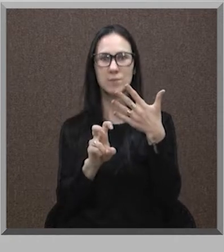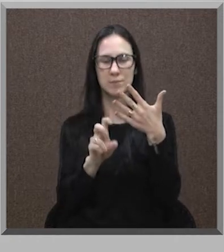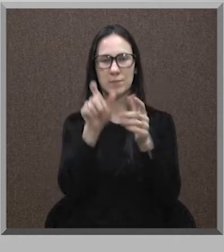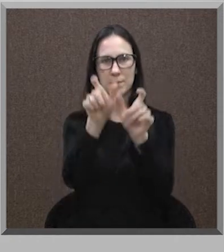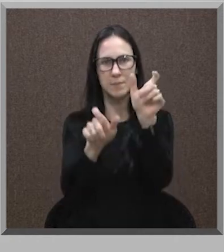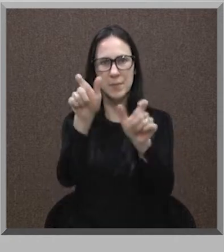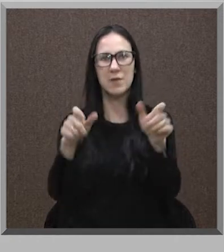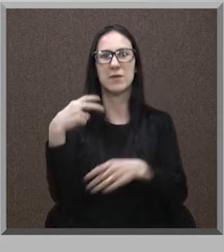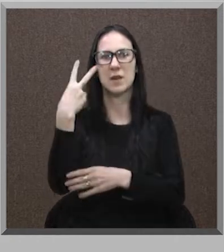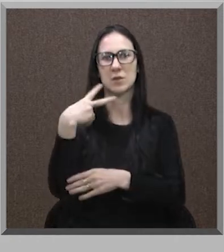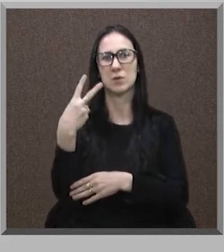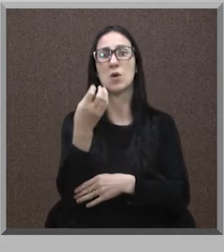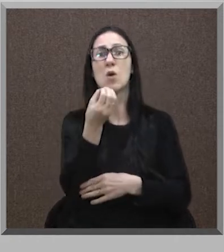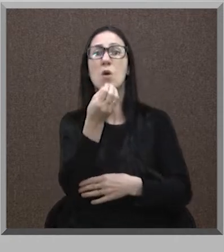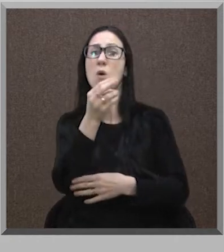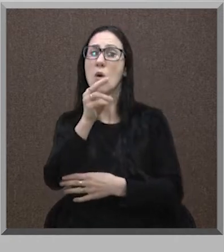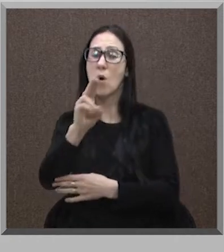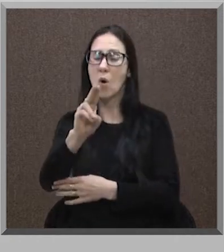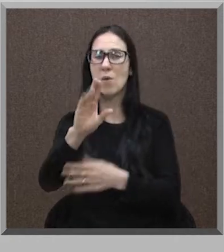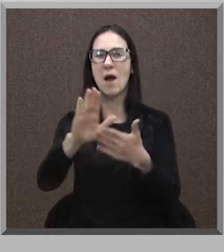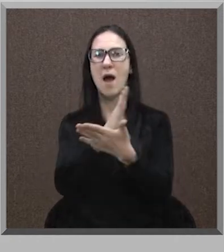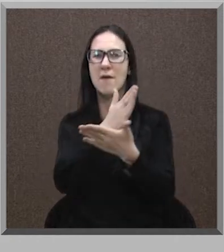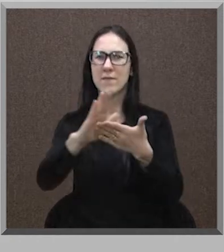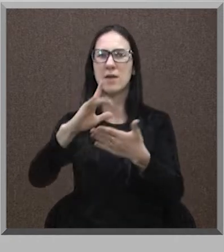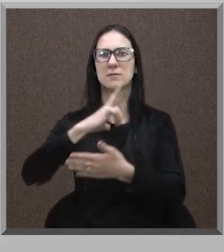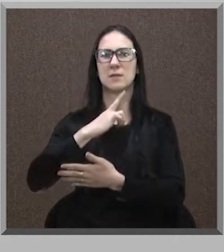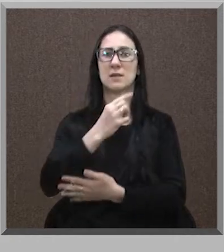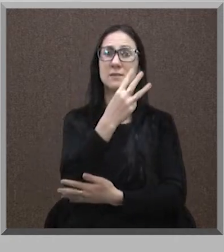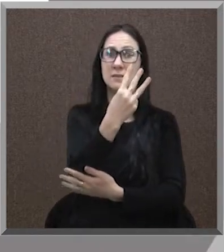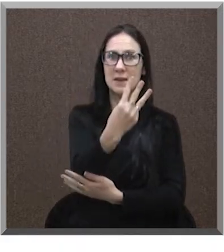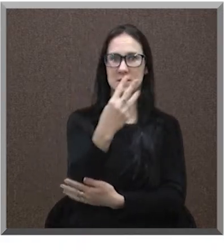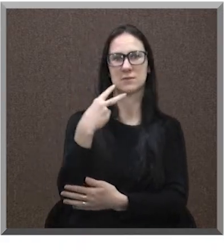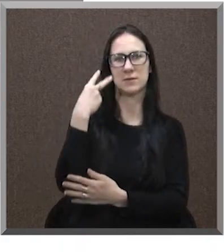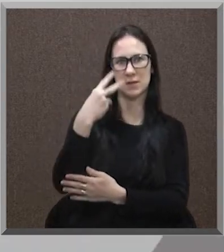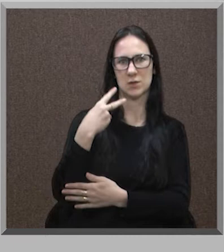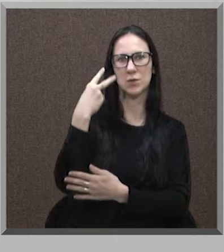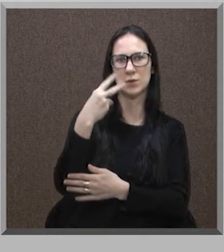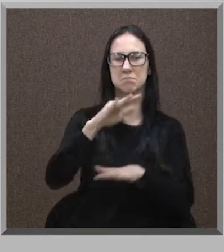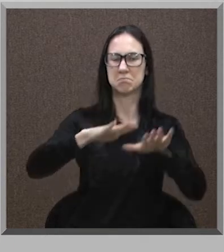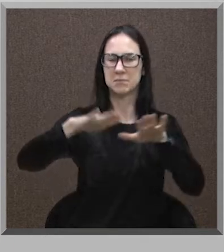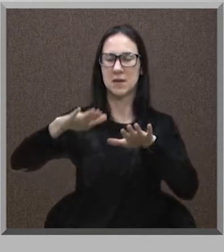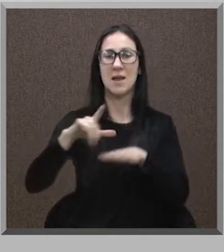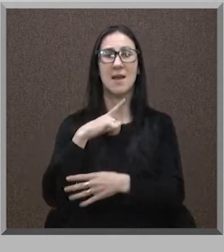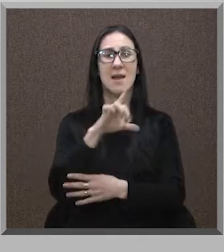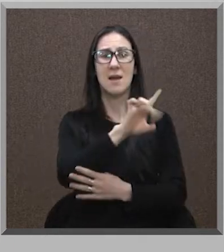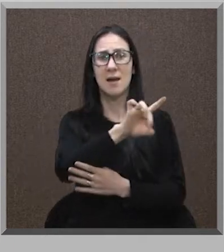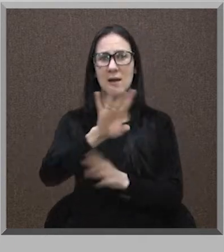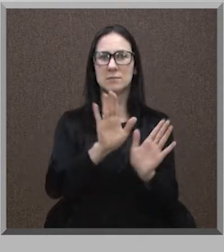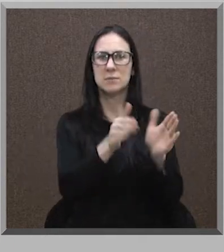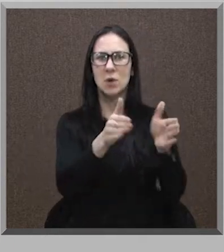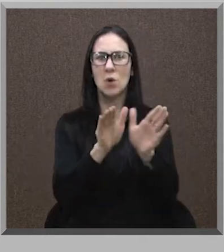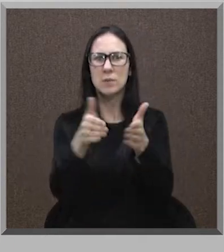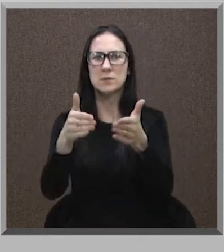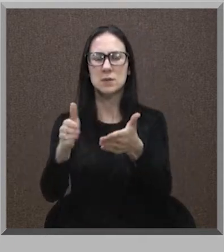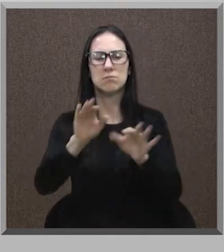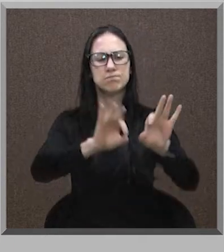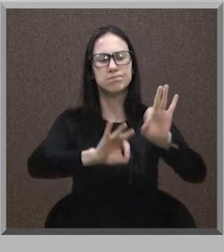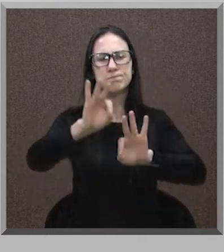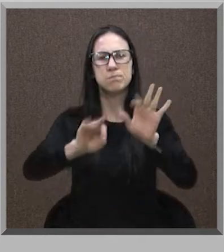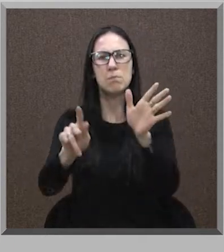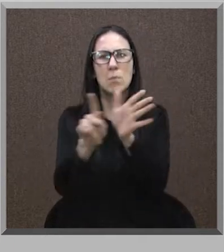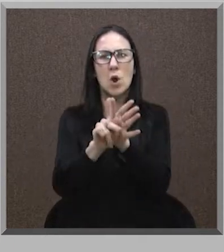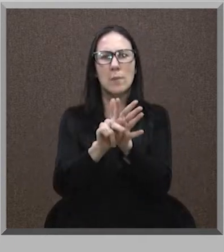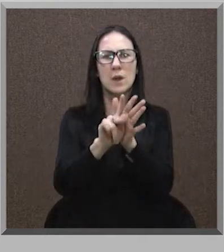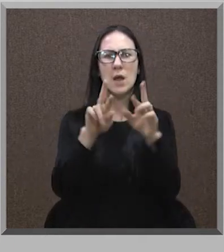houver indicação das bancadas, excepcionalmente por 3 membros. Cada comissão se organiza para realizar encontros e discutir